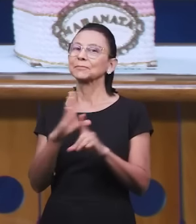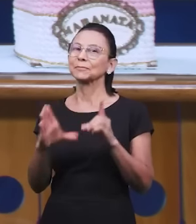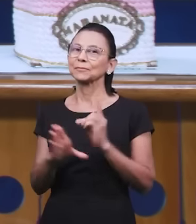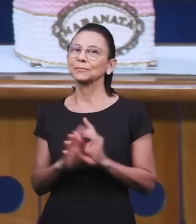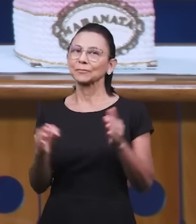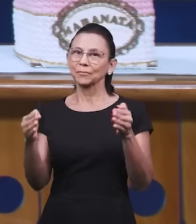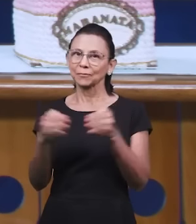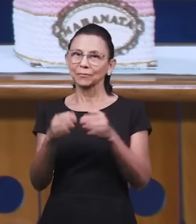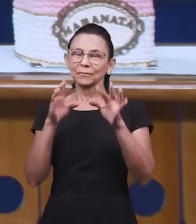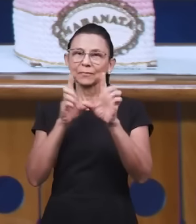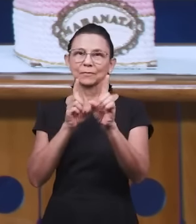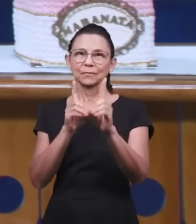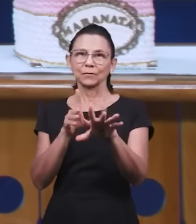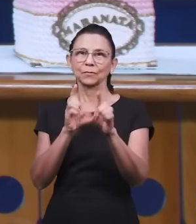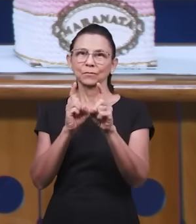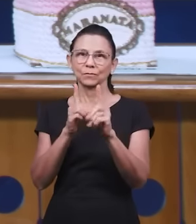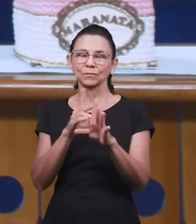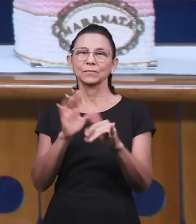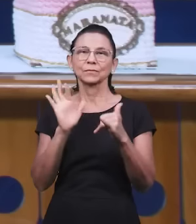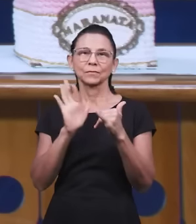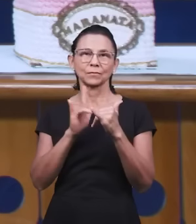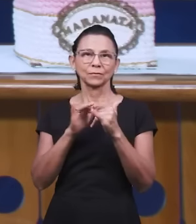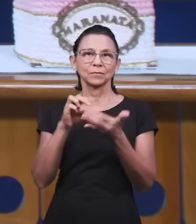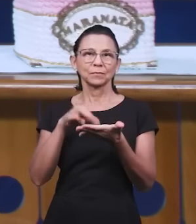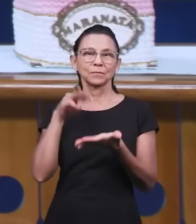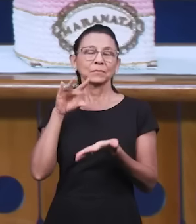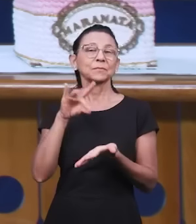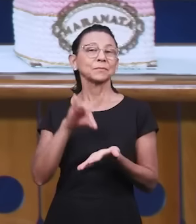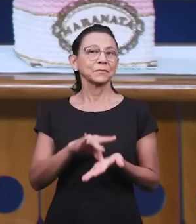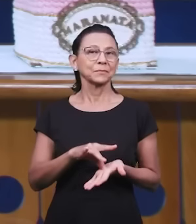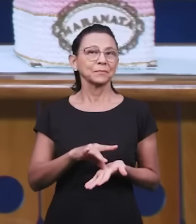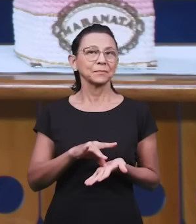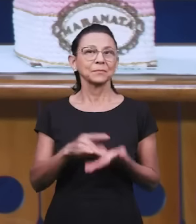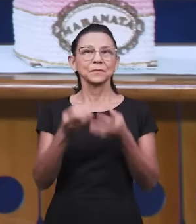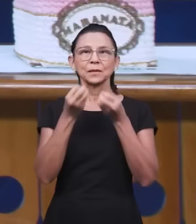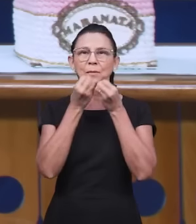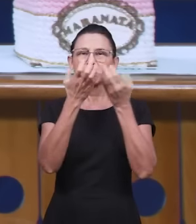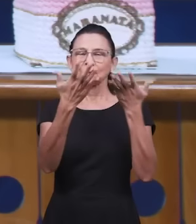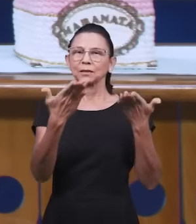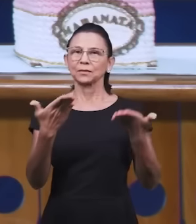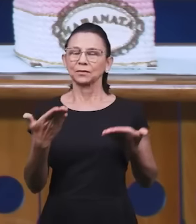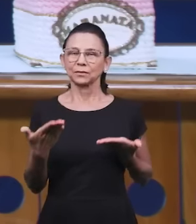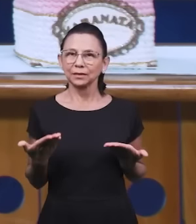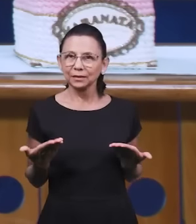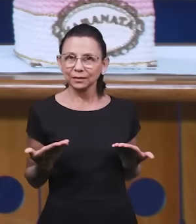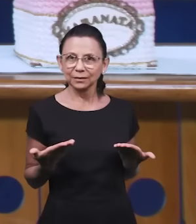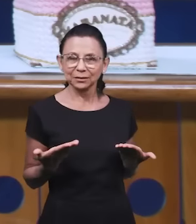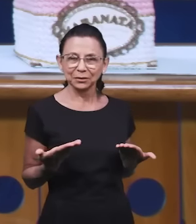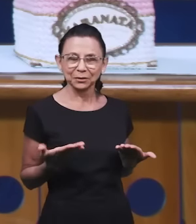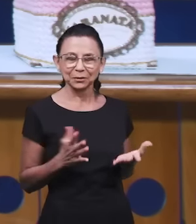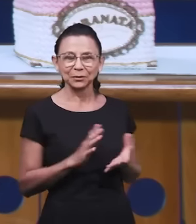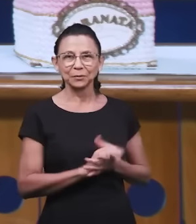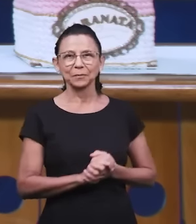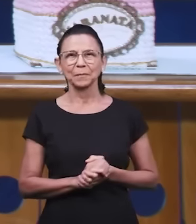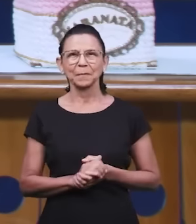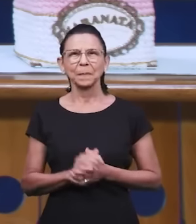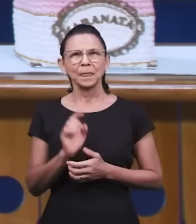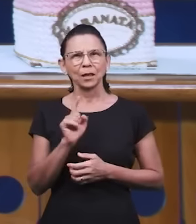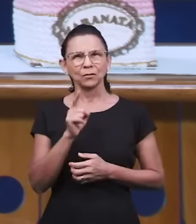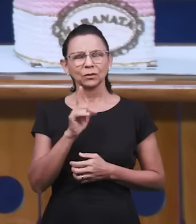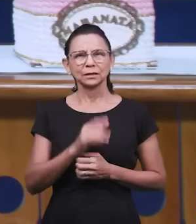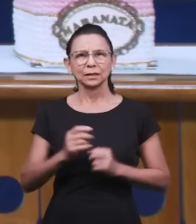culto doutrinário aqui no canal da Igreja Cristã Maranata. E eu quero dar as boas-vindas a você que